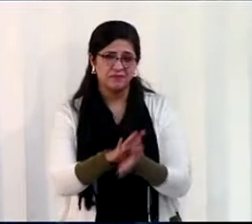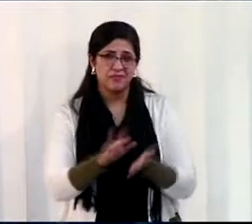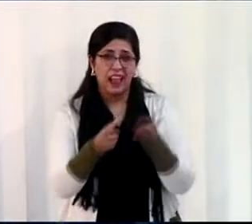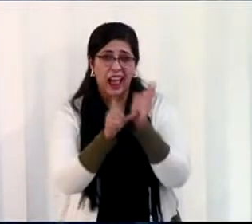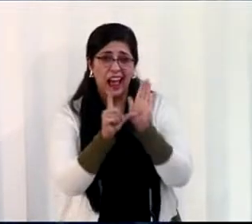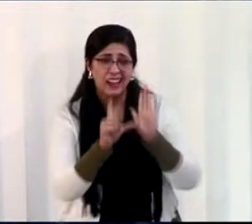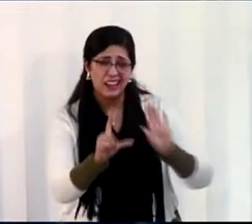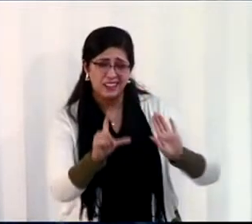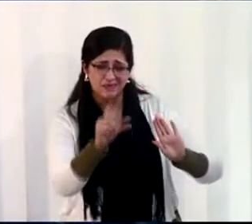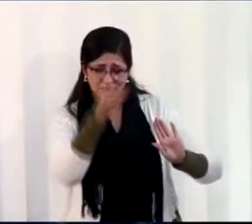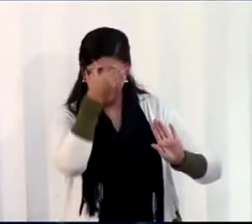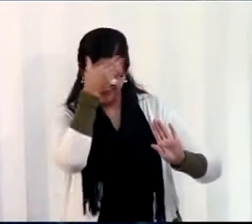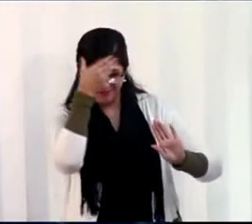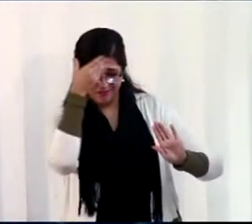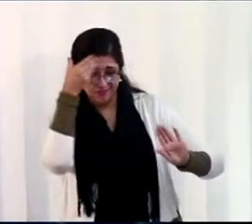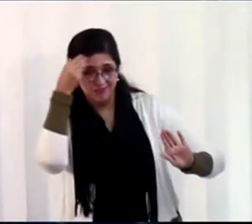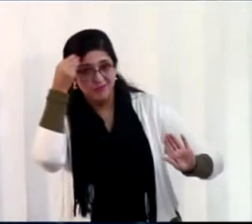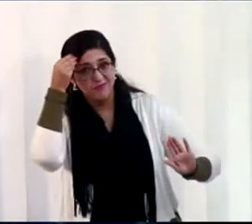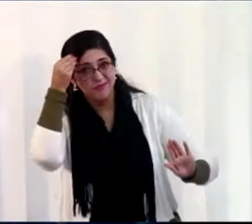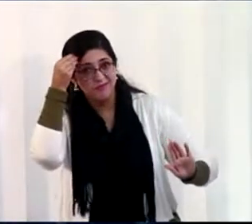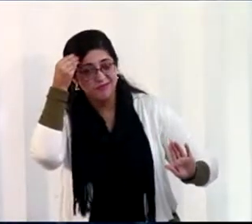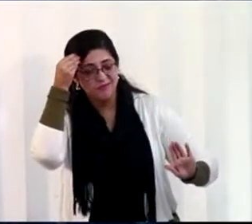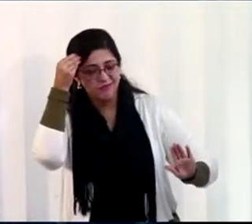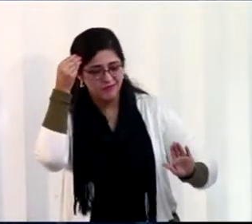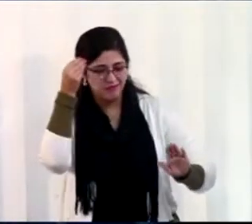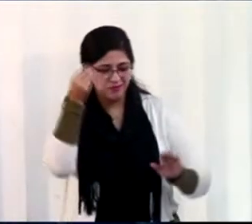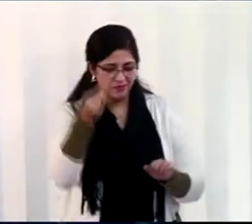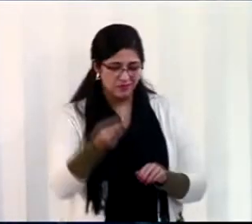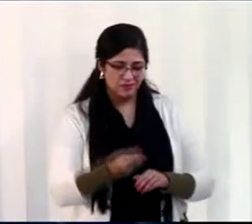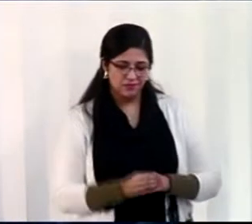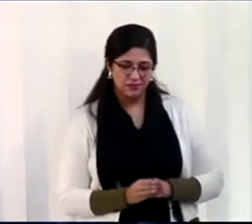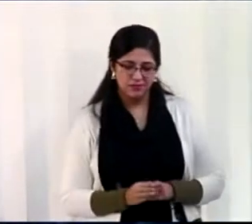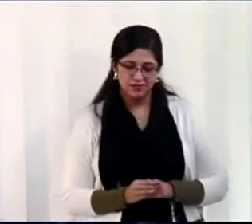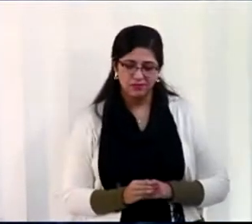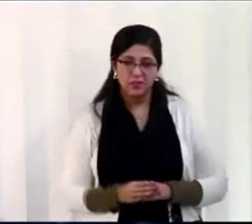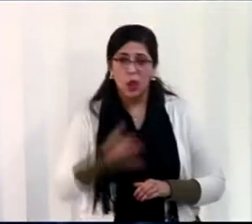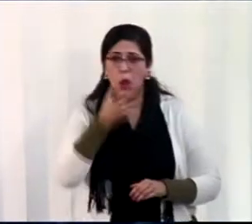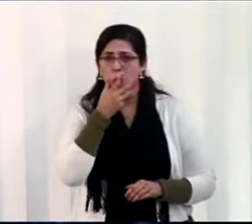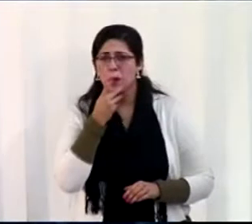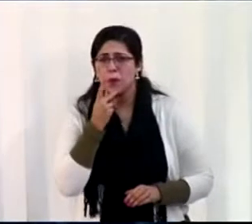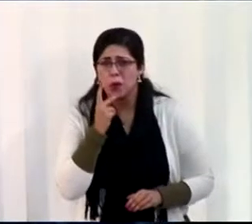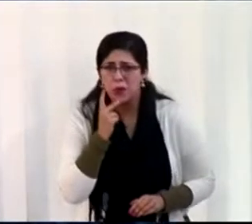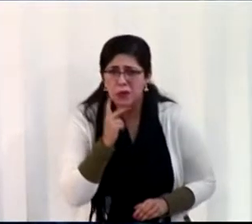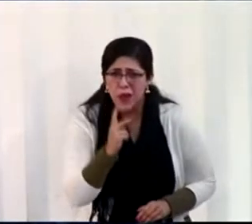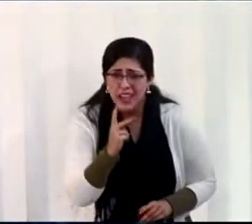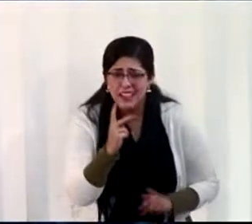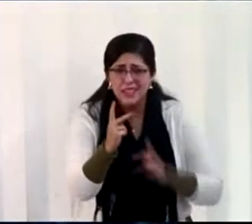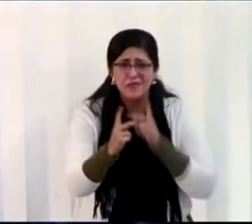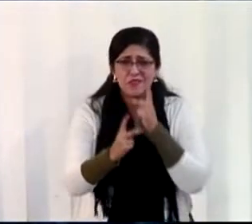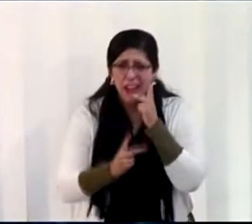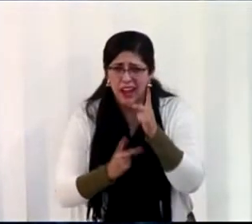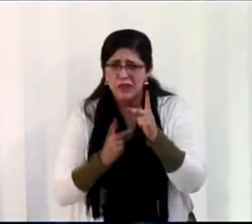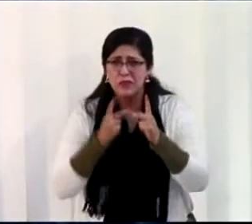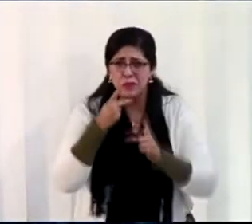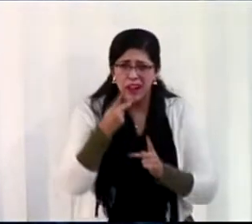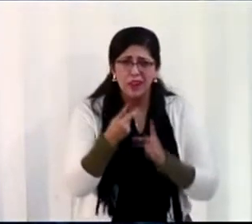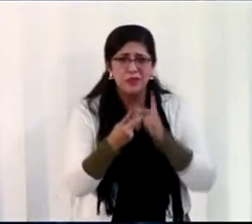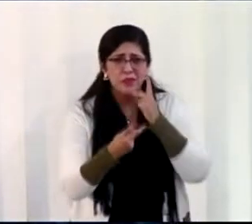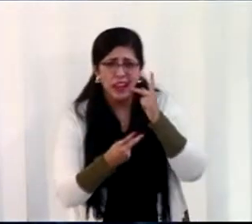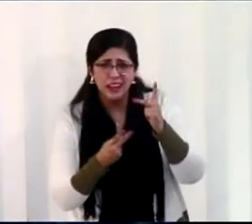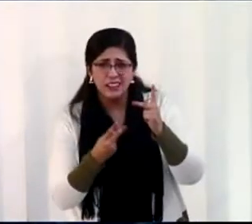conheceram. Os pastores prevaricaram contra mim. Os profetas profetizaram por